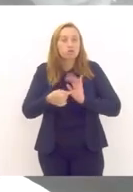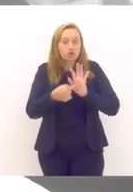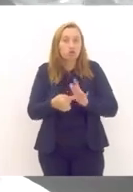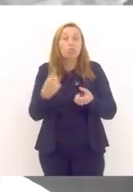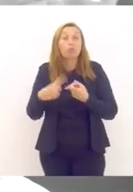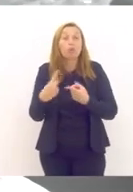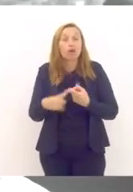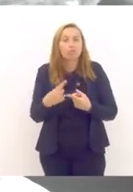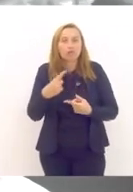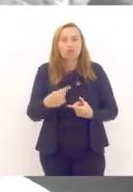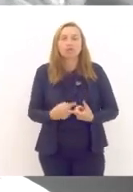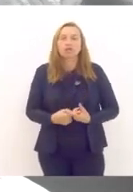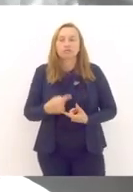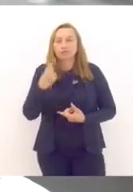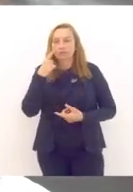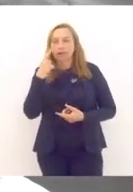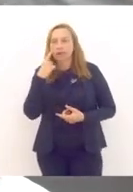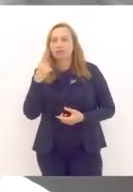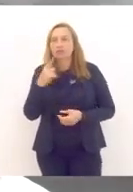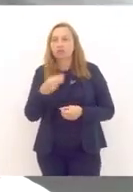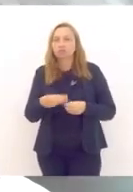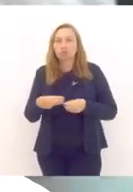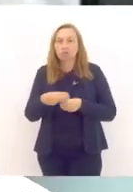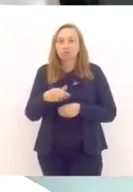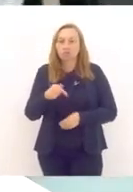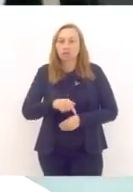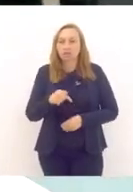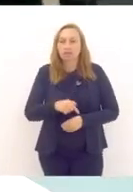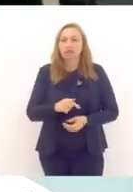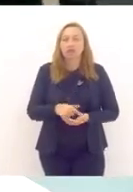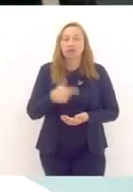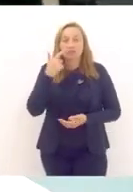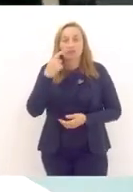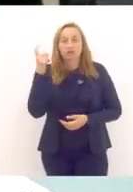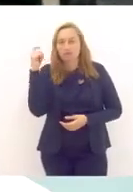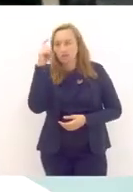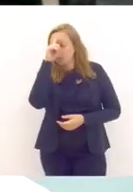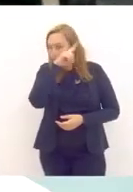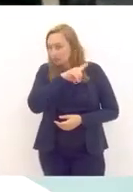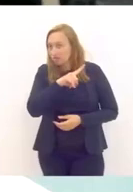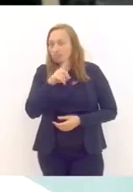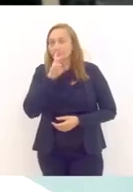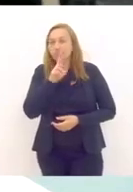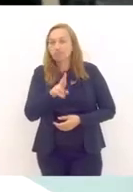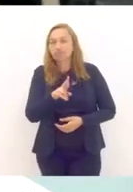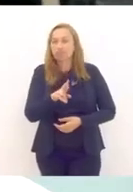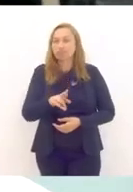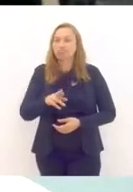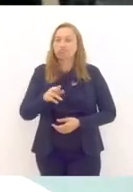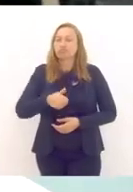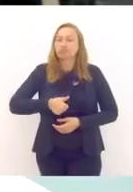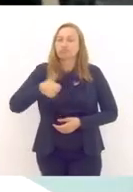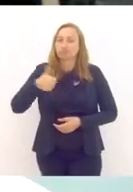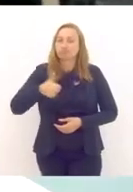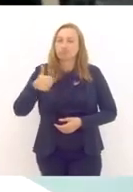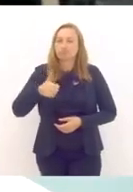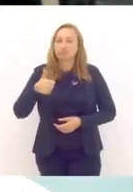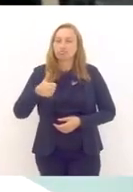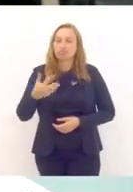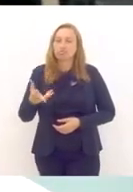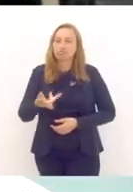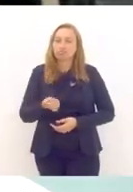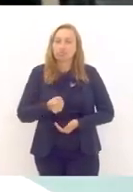porque quando a gente pega os municípios aqui, a gente vê a dificuldade de ter um resultado primário com qualidade.